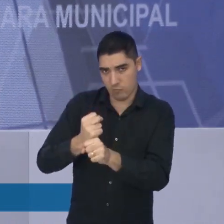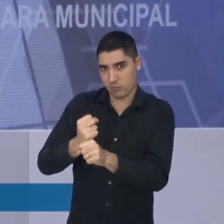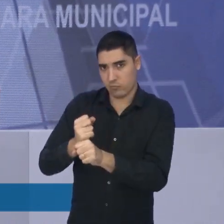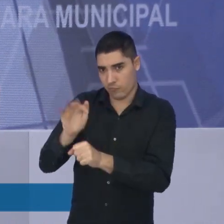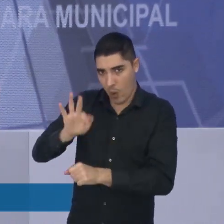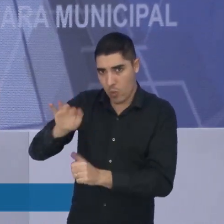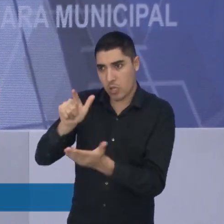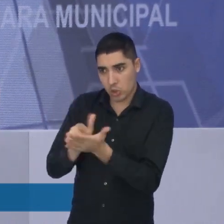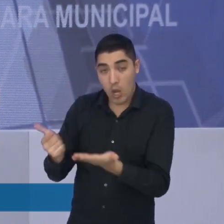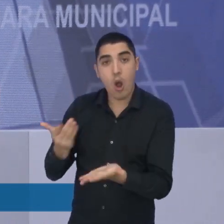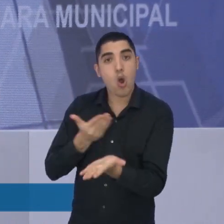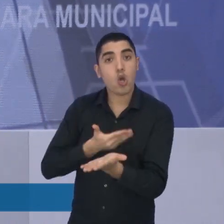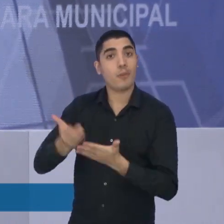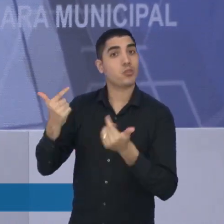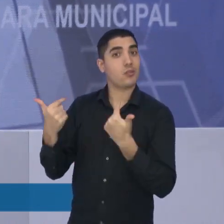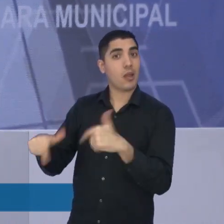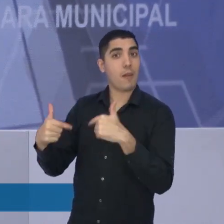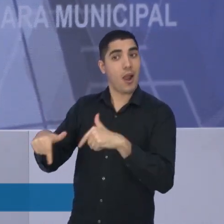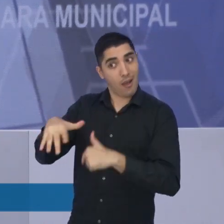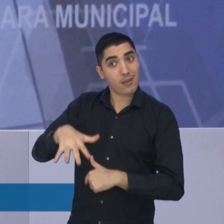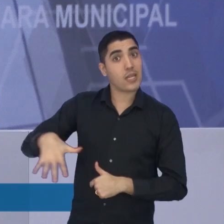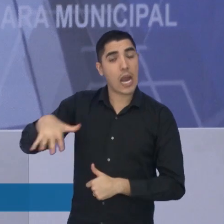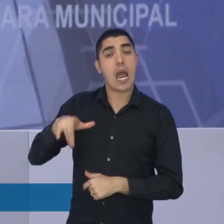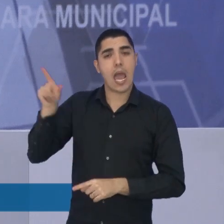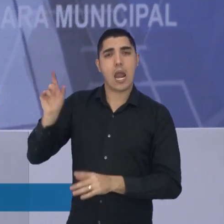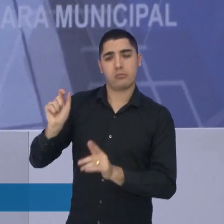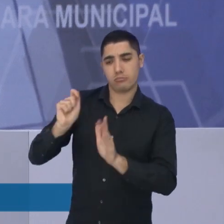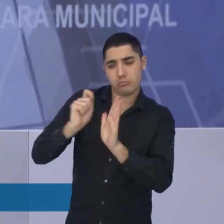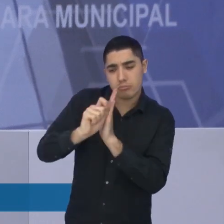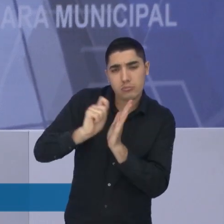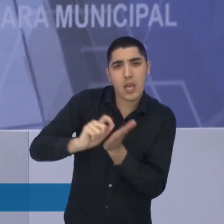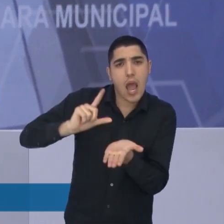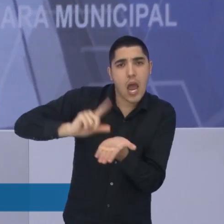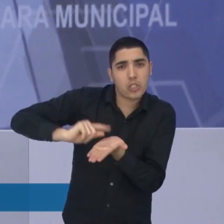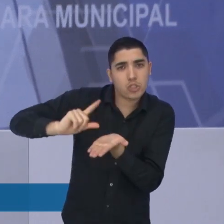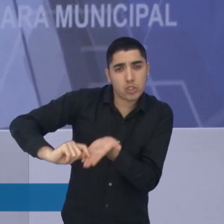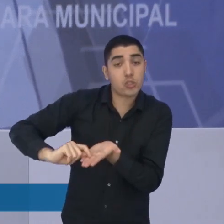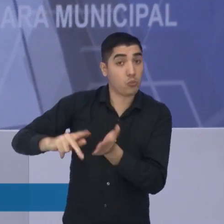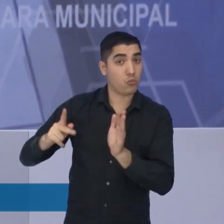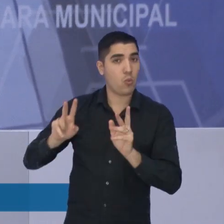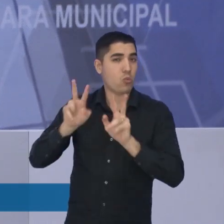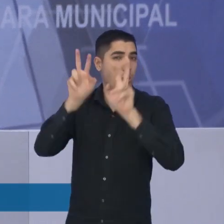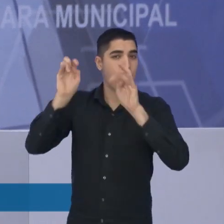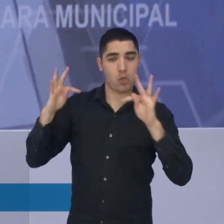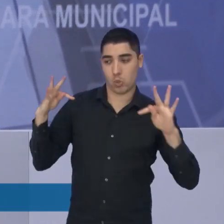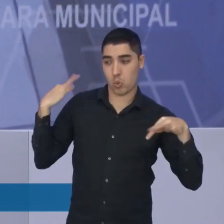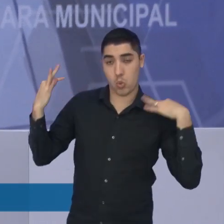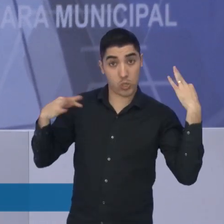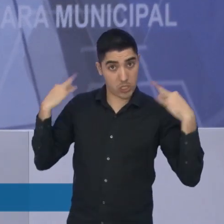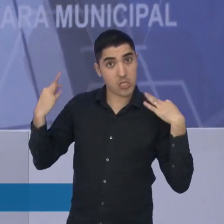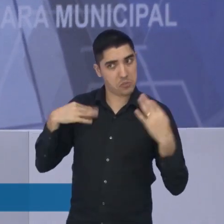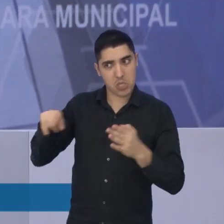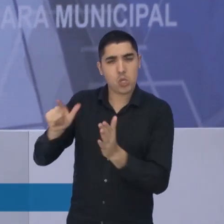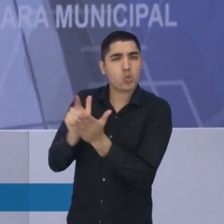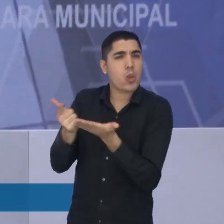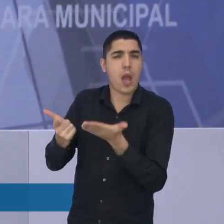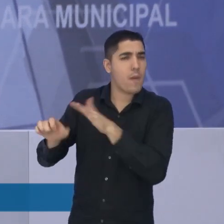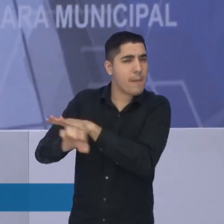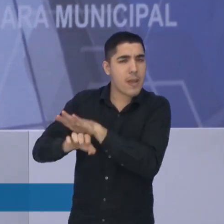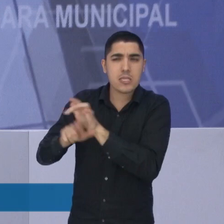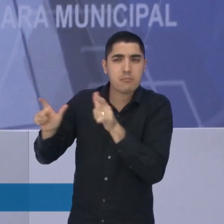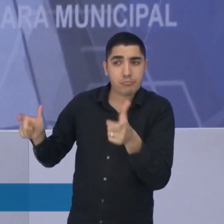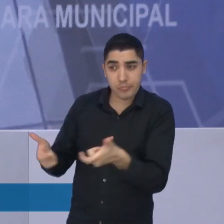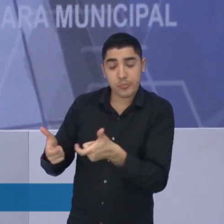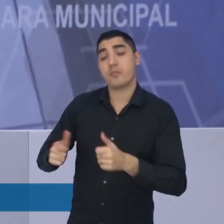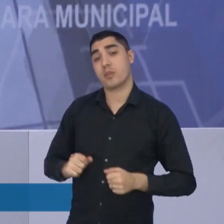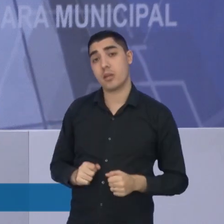na área. Escreveu sobre turismo para um pequeno jornal da região. No ano seguinte, trabalhou para a empresa